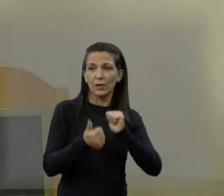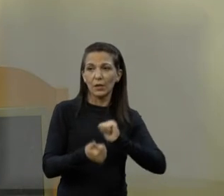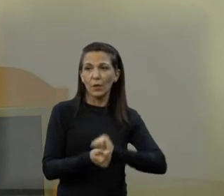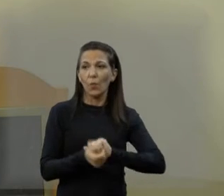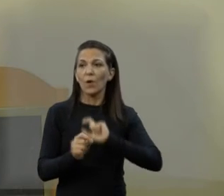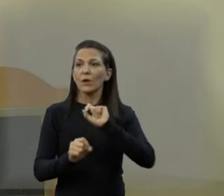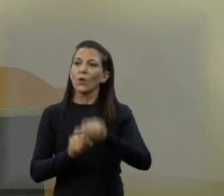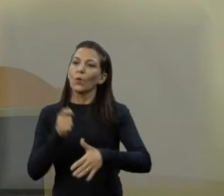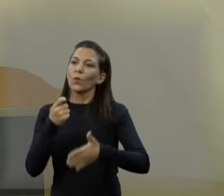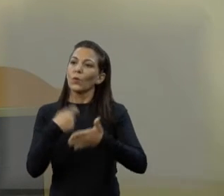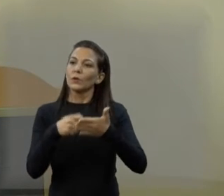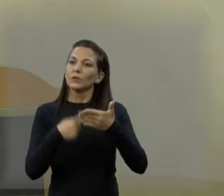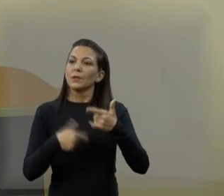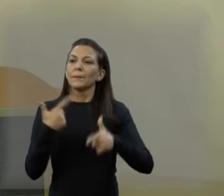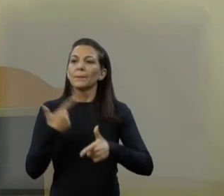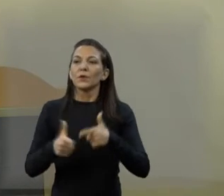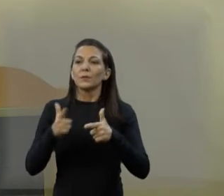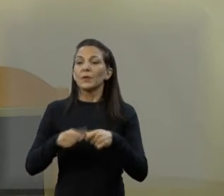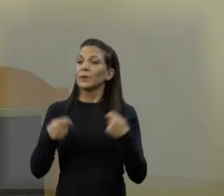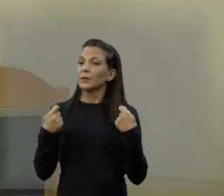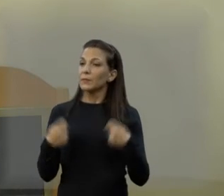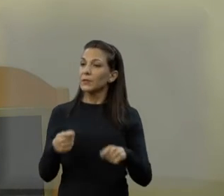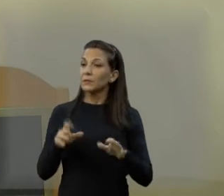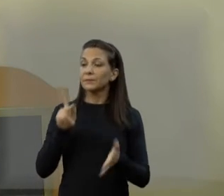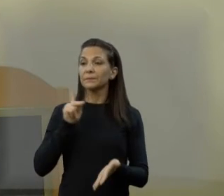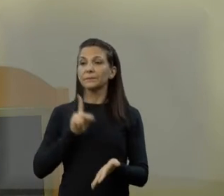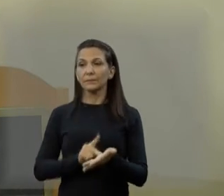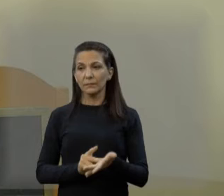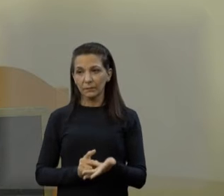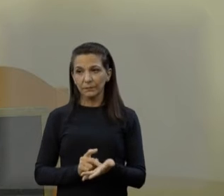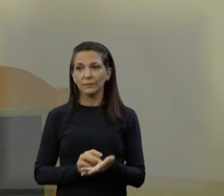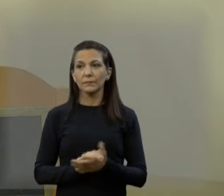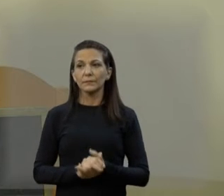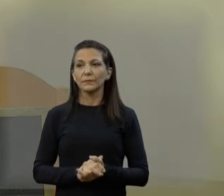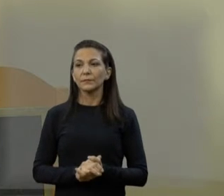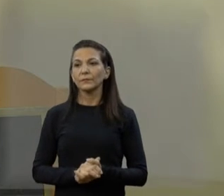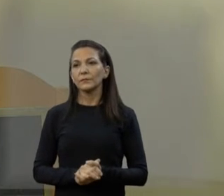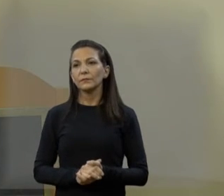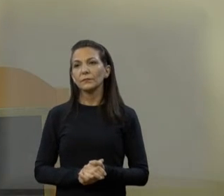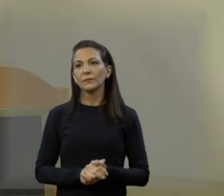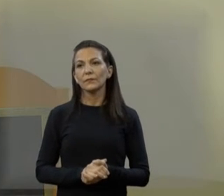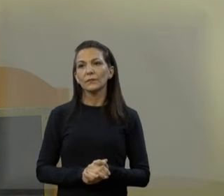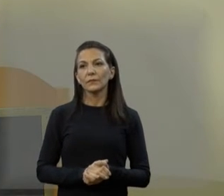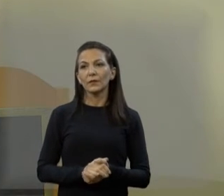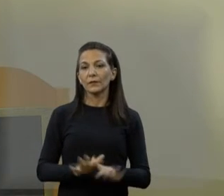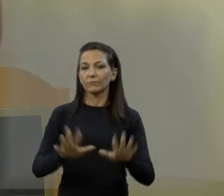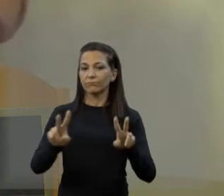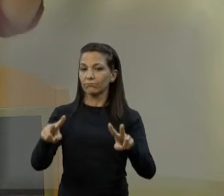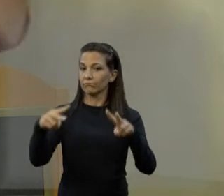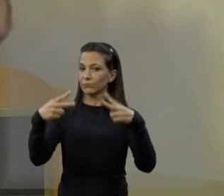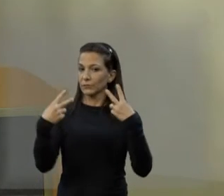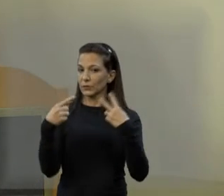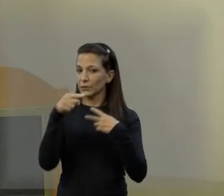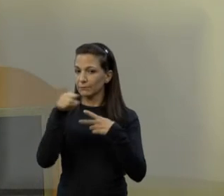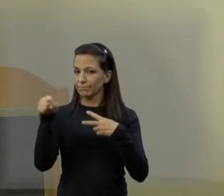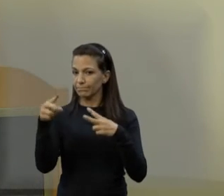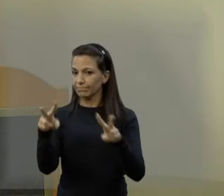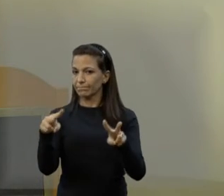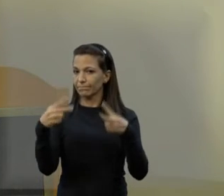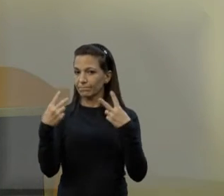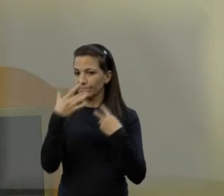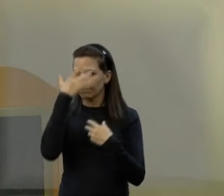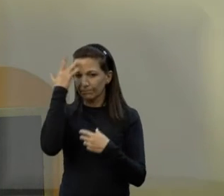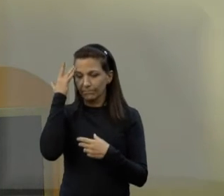e para corrigir um problema que é necessário corrigir o ou você cidadão tá me assistindo que tem lá o seu